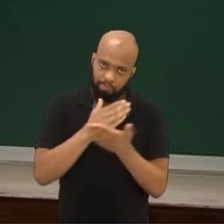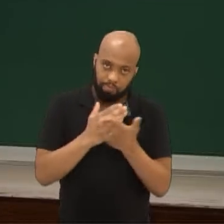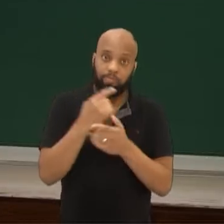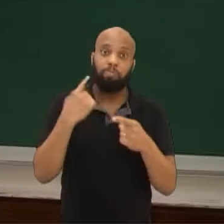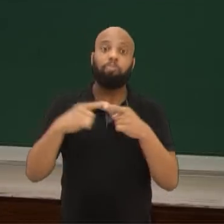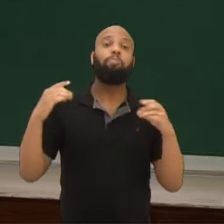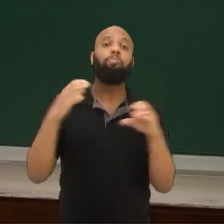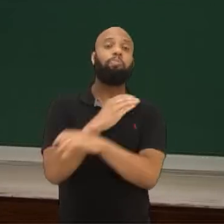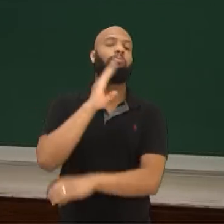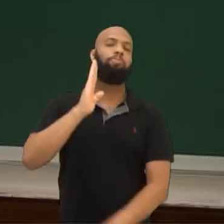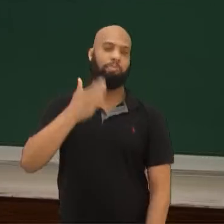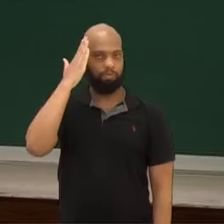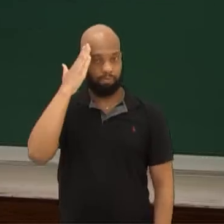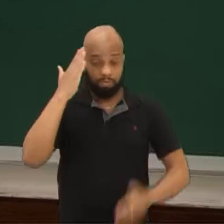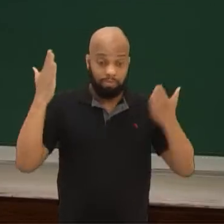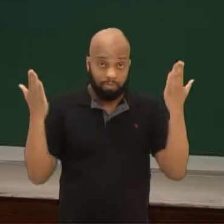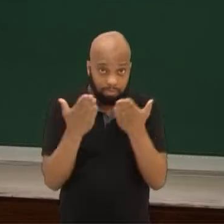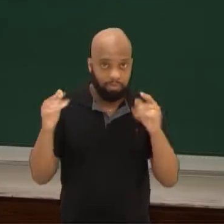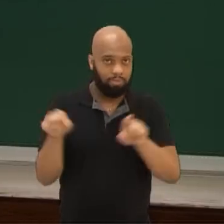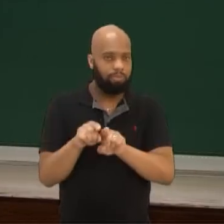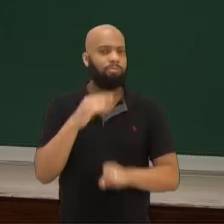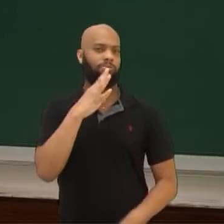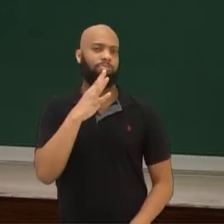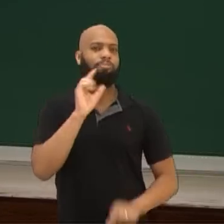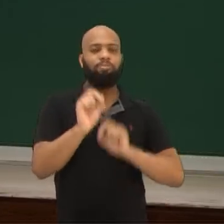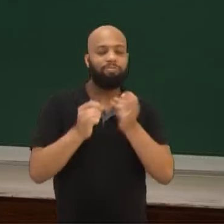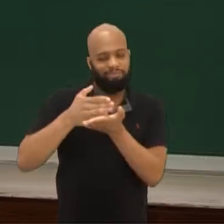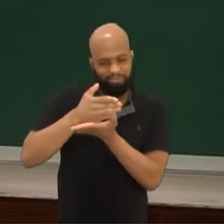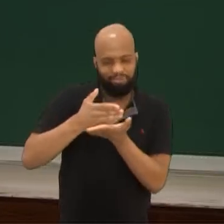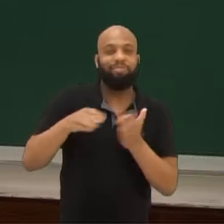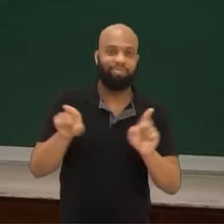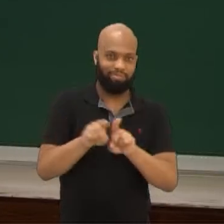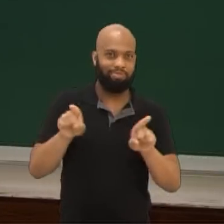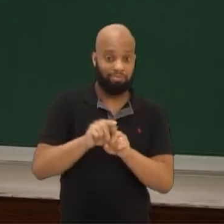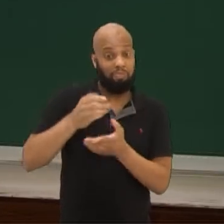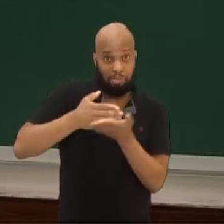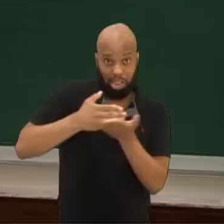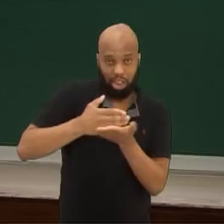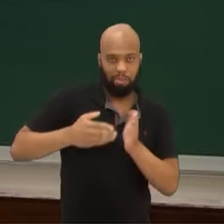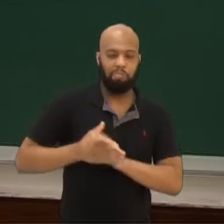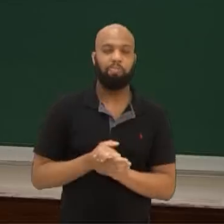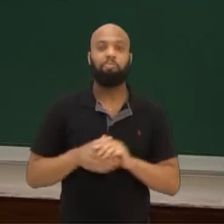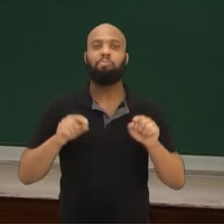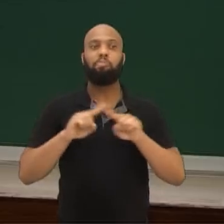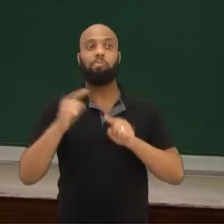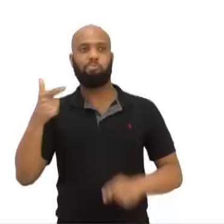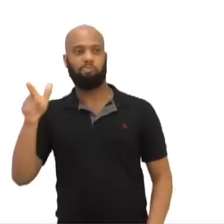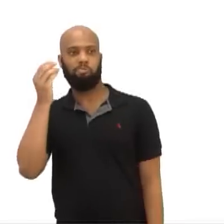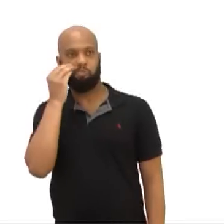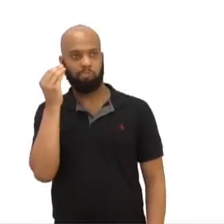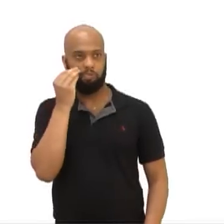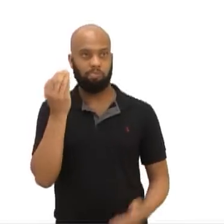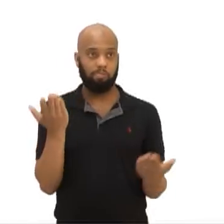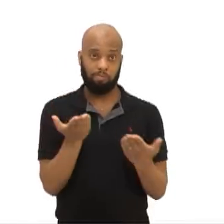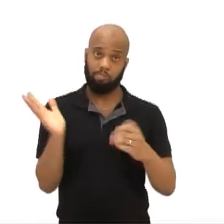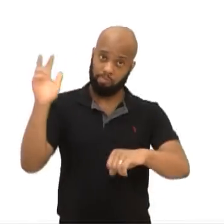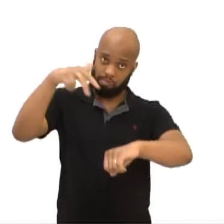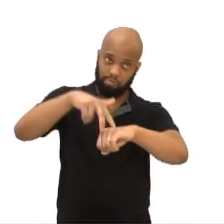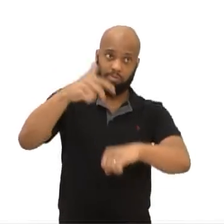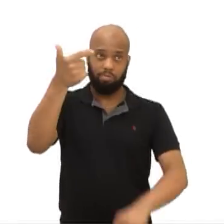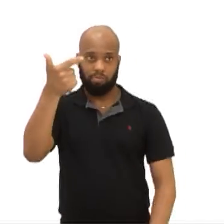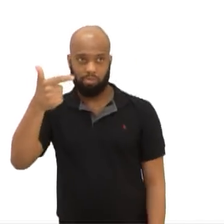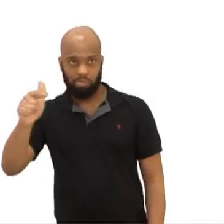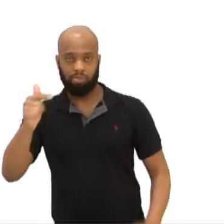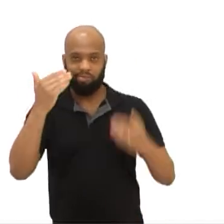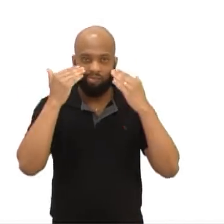volta completa você já conhece e agora vocês conhecem também a metade, a meia volta. Mais um teste. Fique novamente em